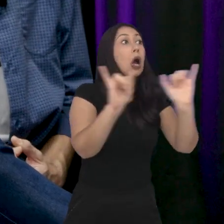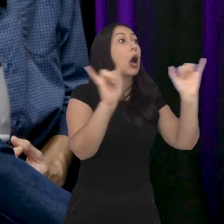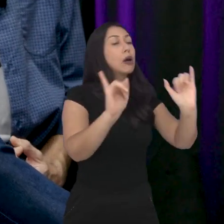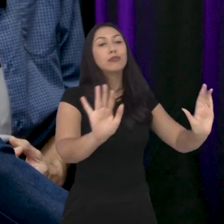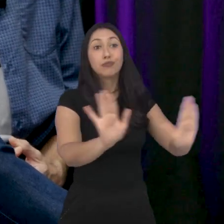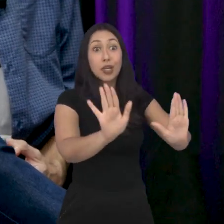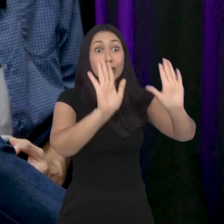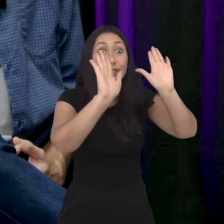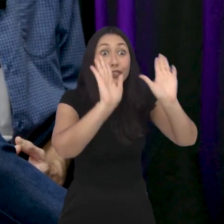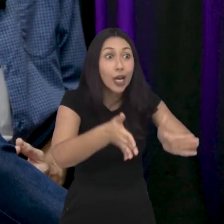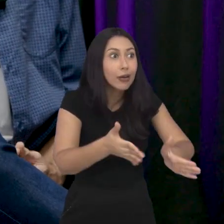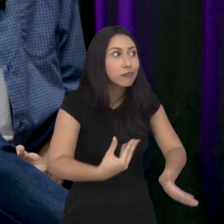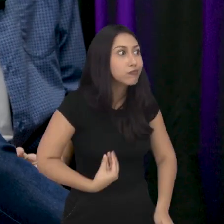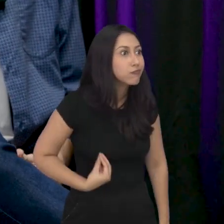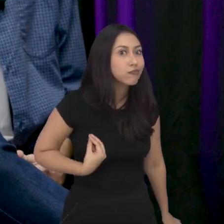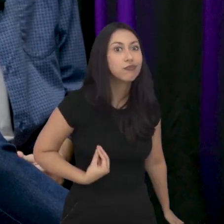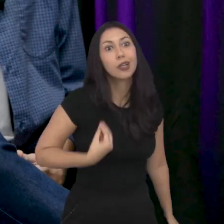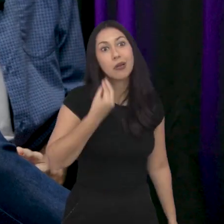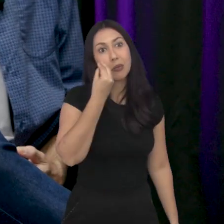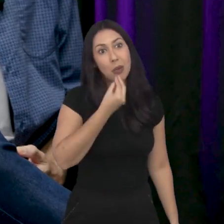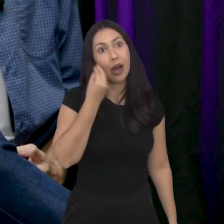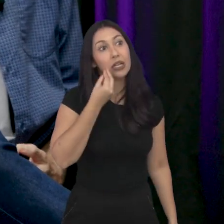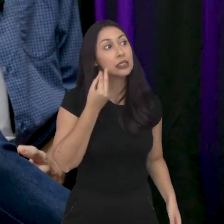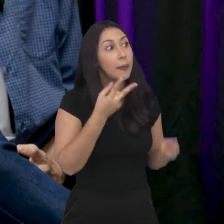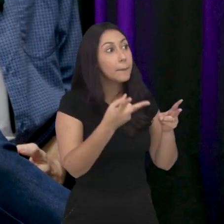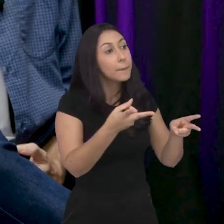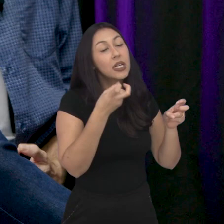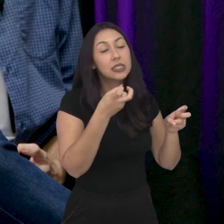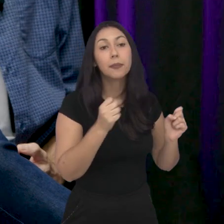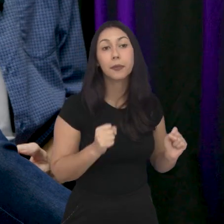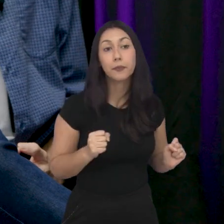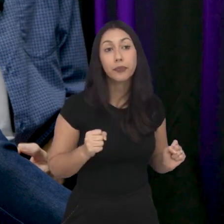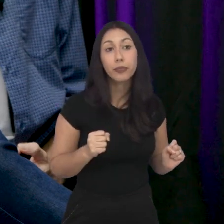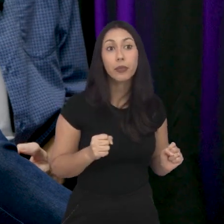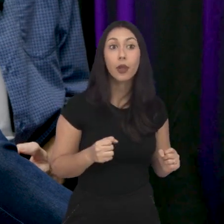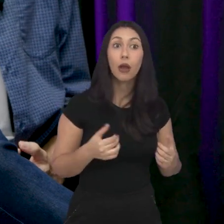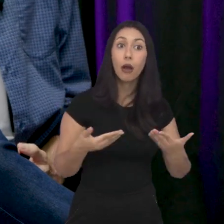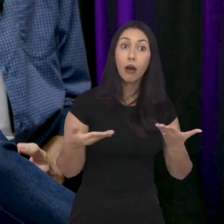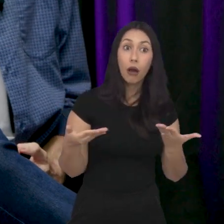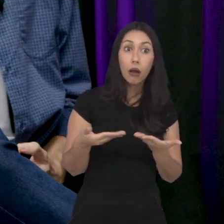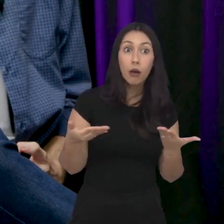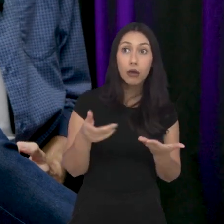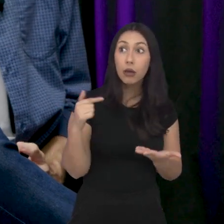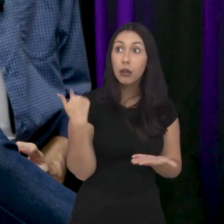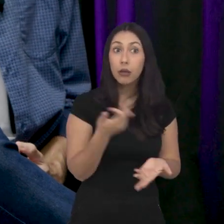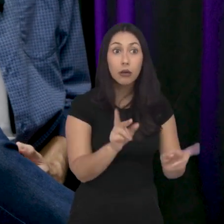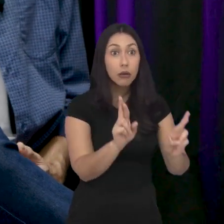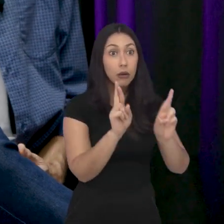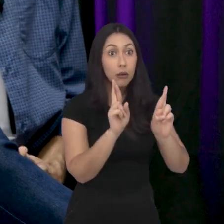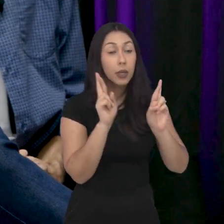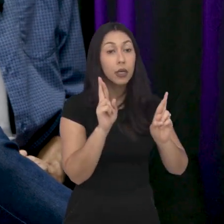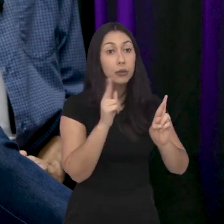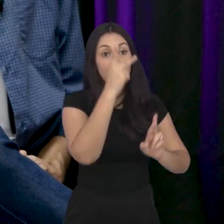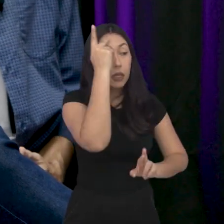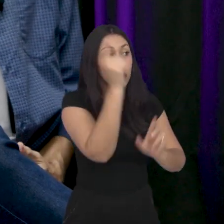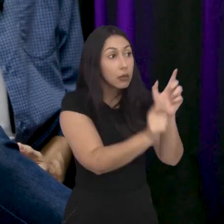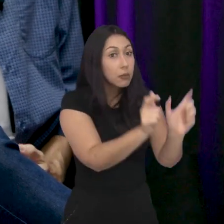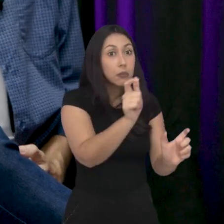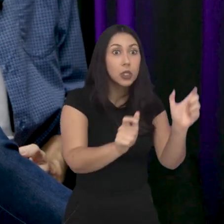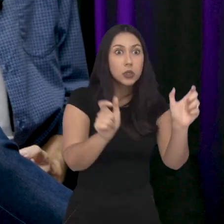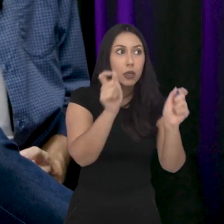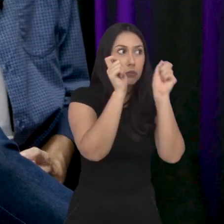um alarme, agora é algo que a gente vive e a gente percebe. Uma vez que as pessoas percebem isso, a gente espera também que elas comecem